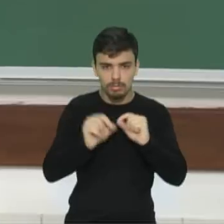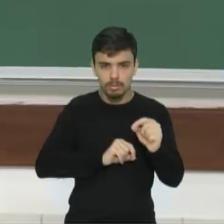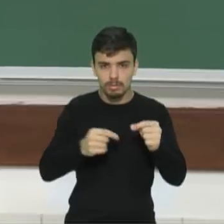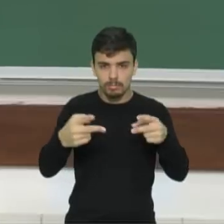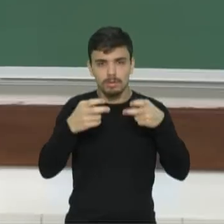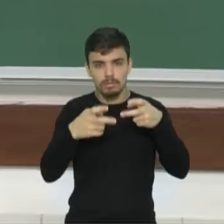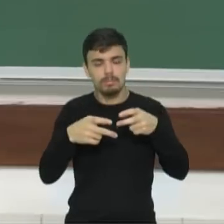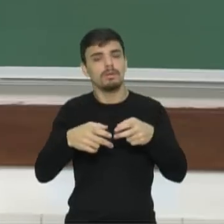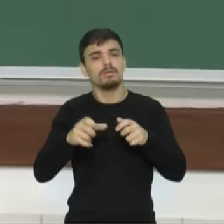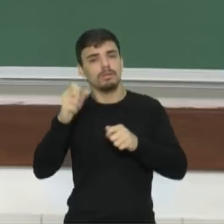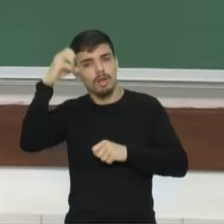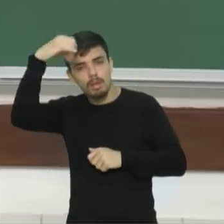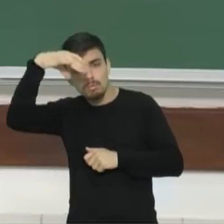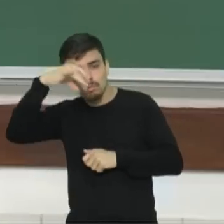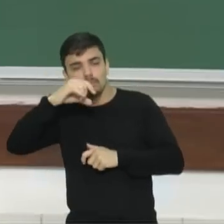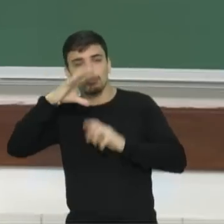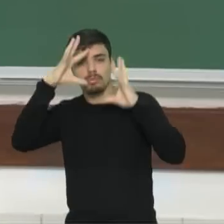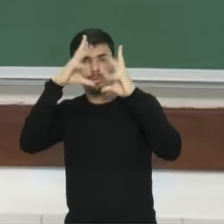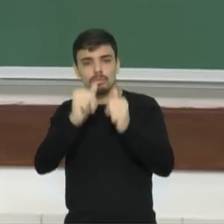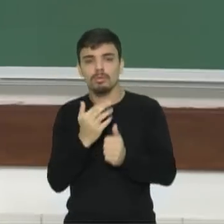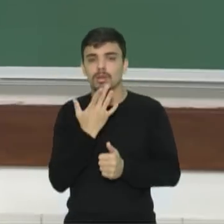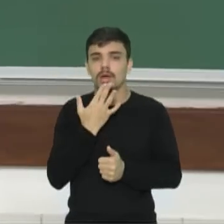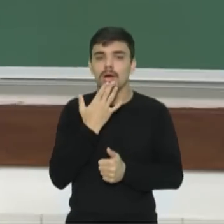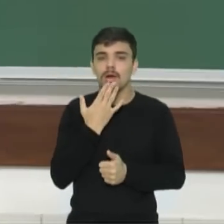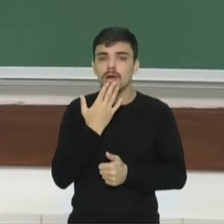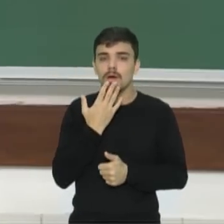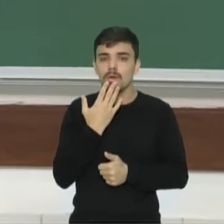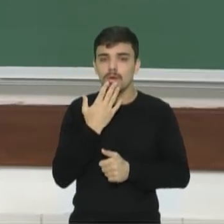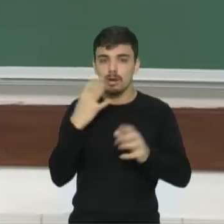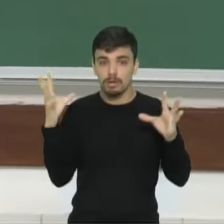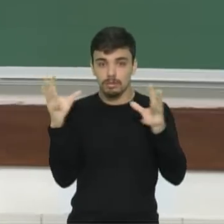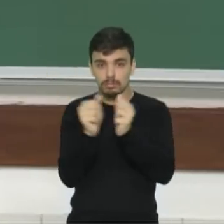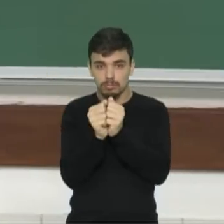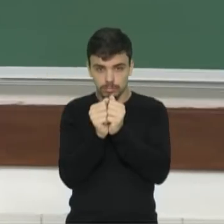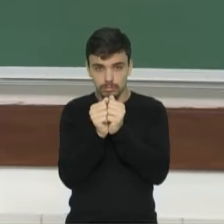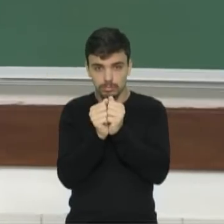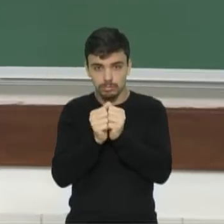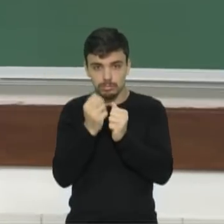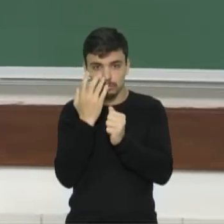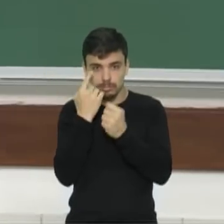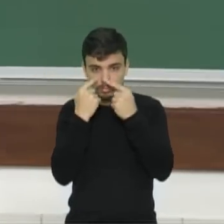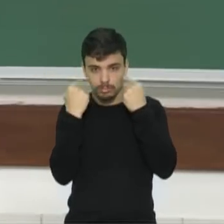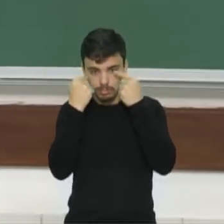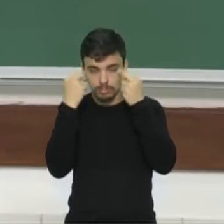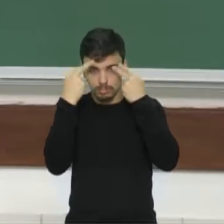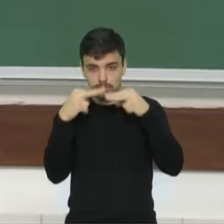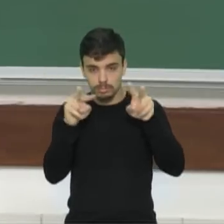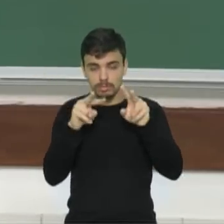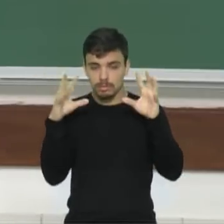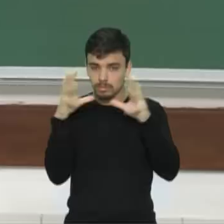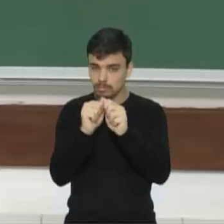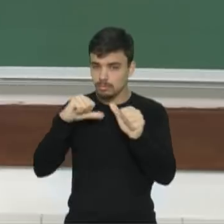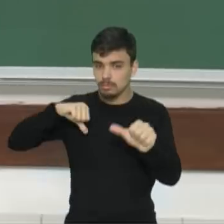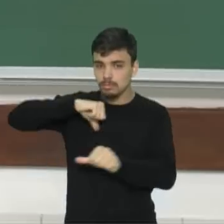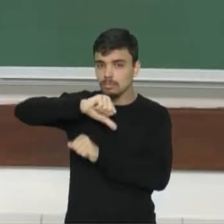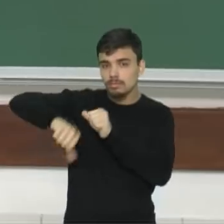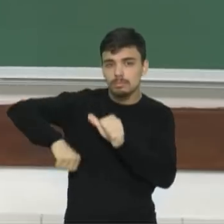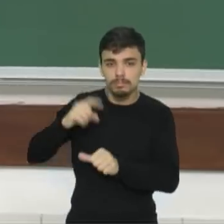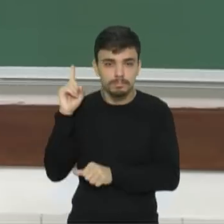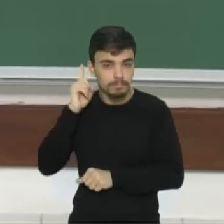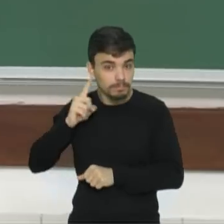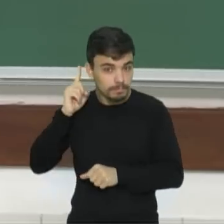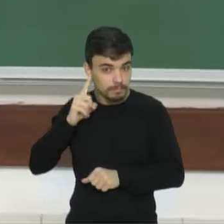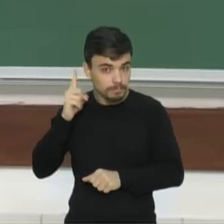luminosa, todas as cores ficam impressas no meu olho ao mesmo tempo. Todas as cores impressas ao mesmo tempo, que cor eu